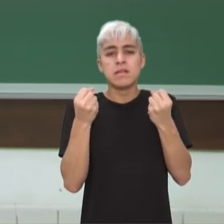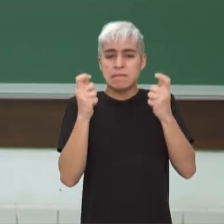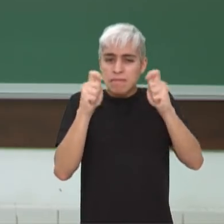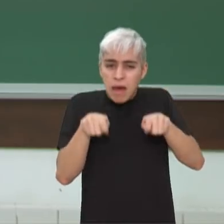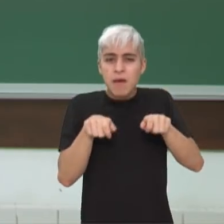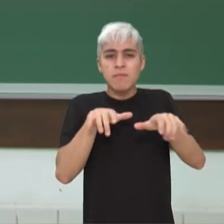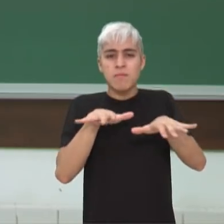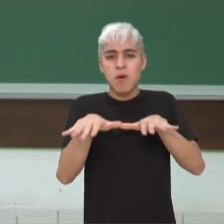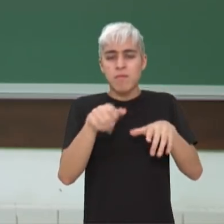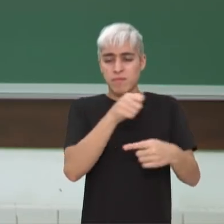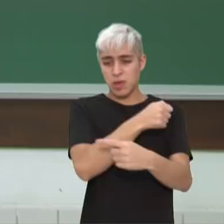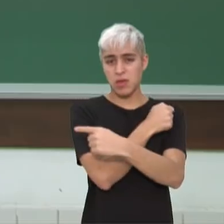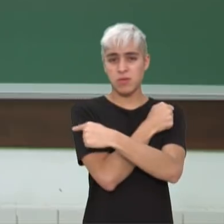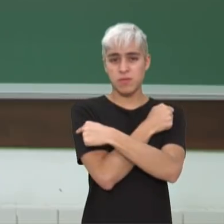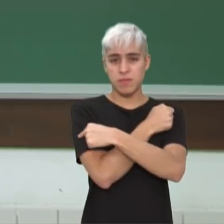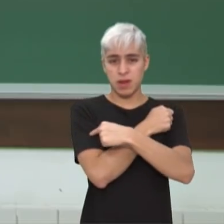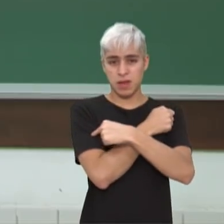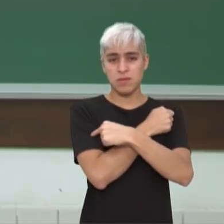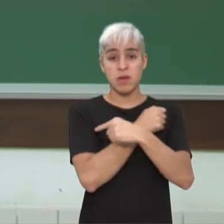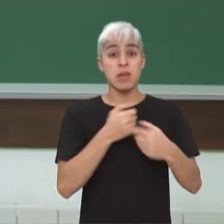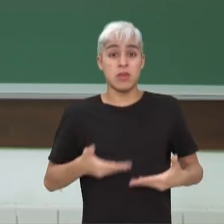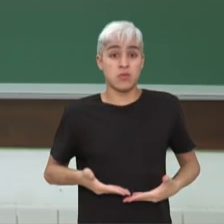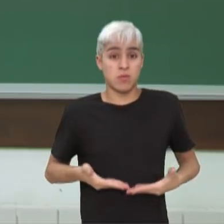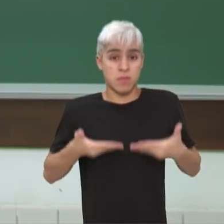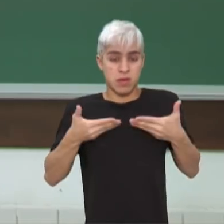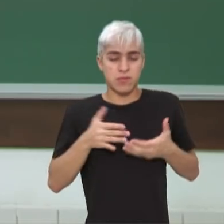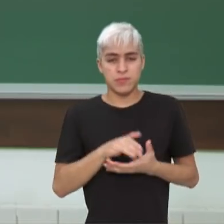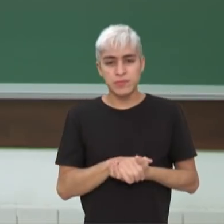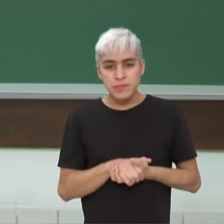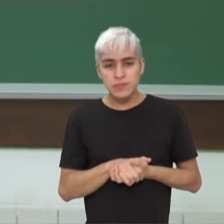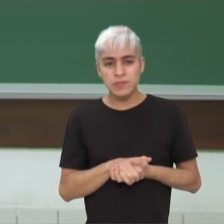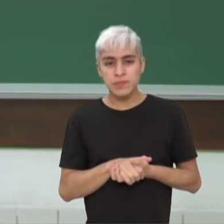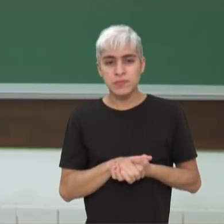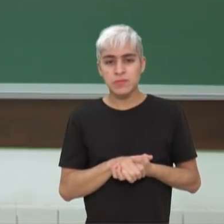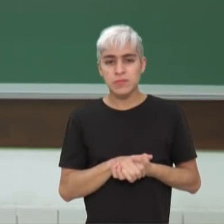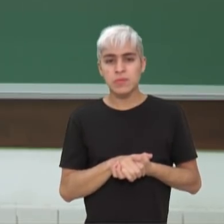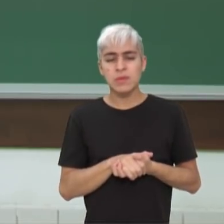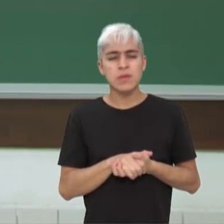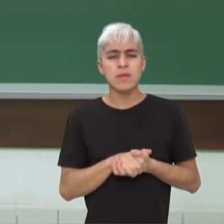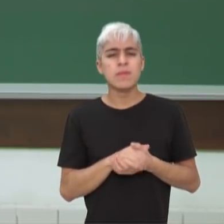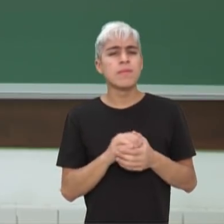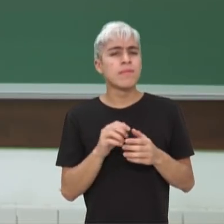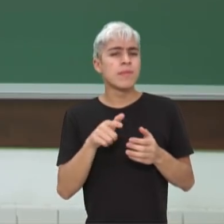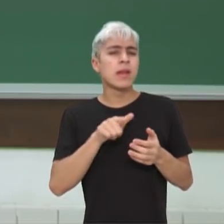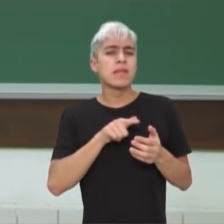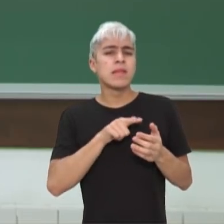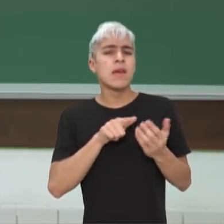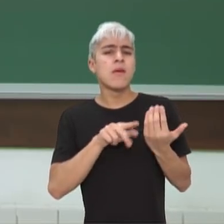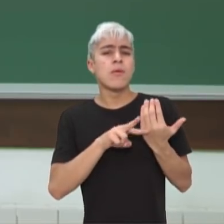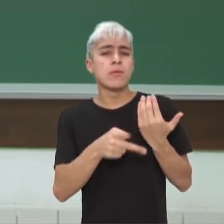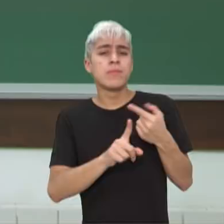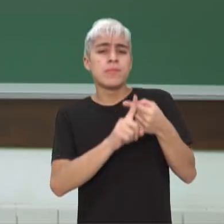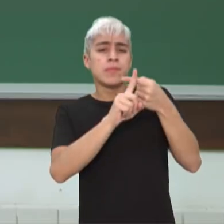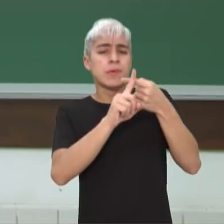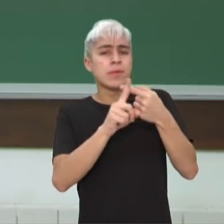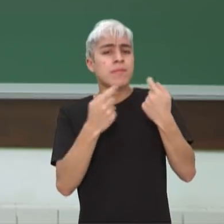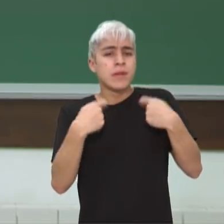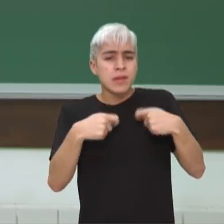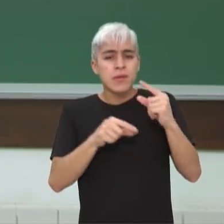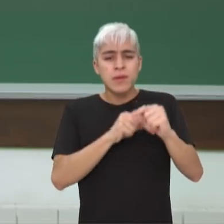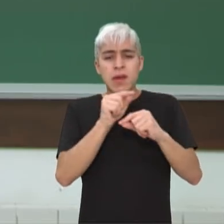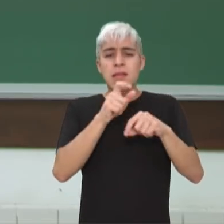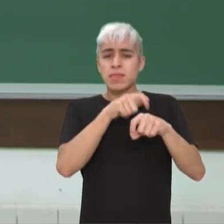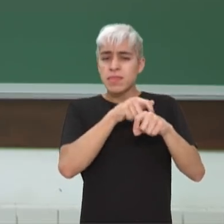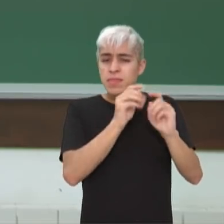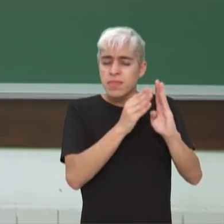do seu braço de membro superior. Tudo bem? Para que ele sofra algum tipo de efeito, você tem que fazer esse exercício durante ali um período de